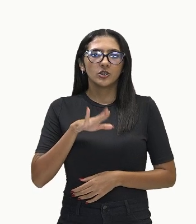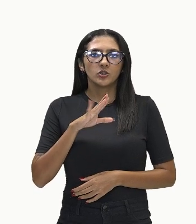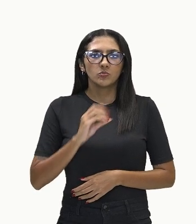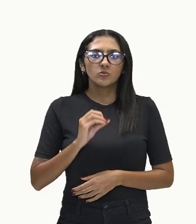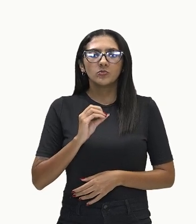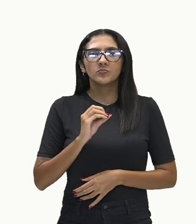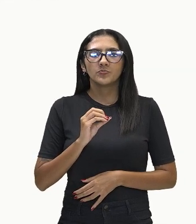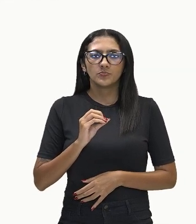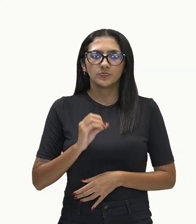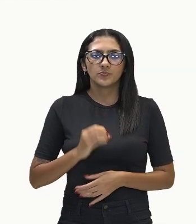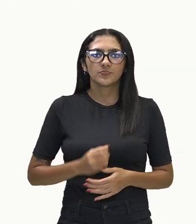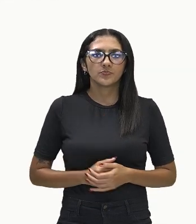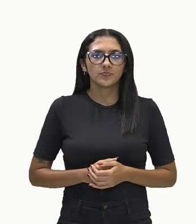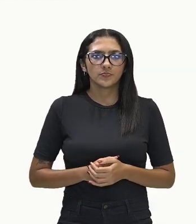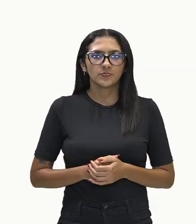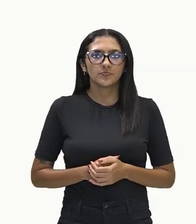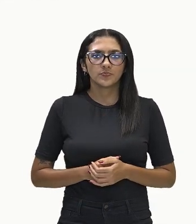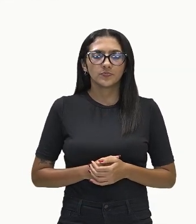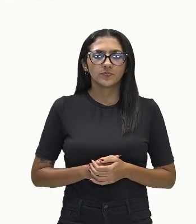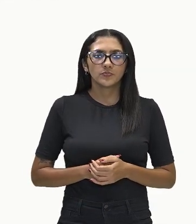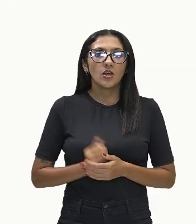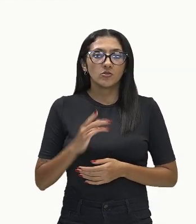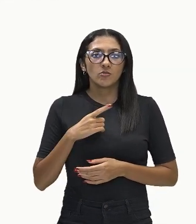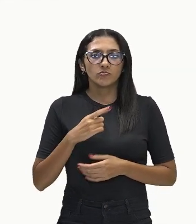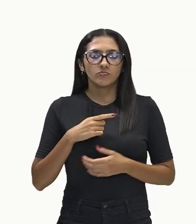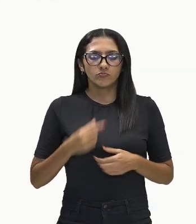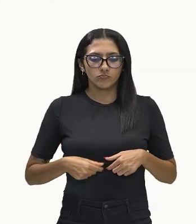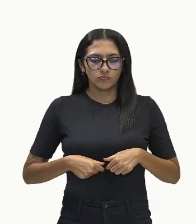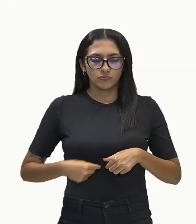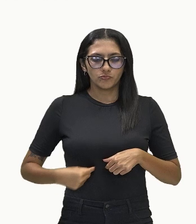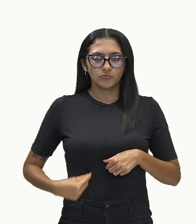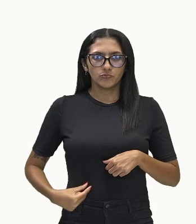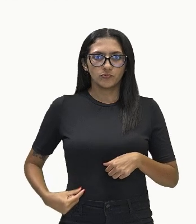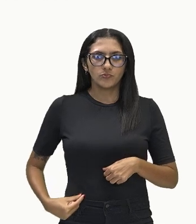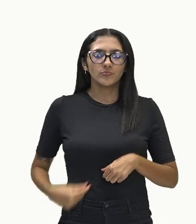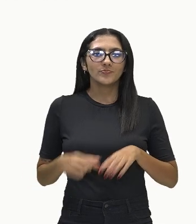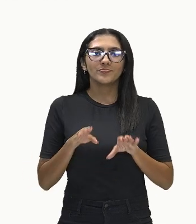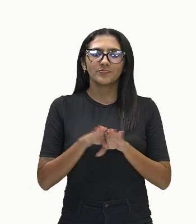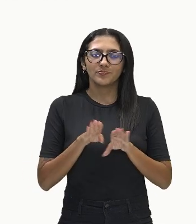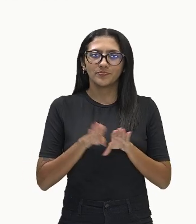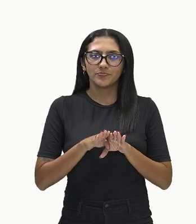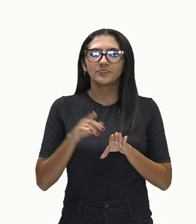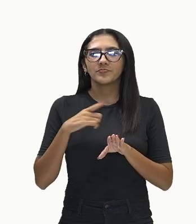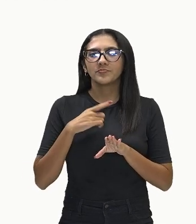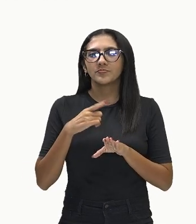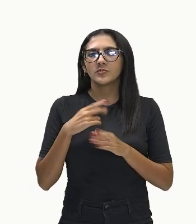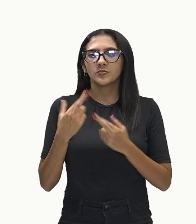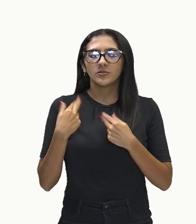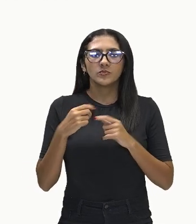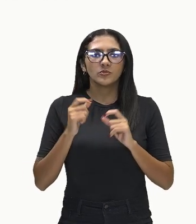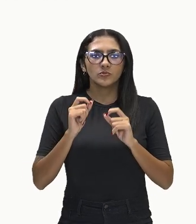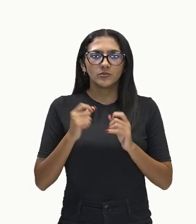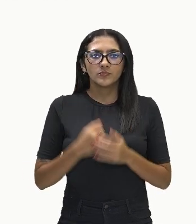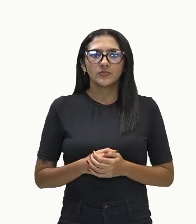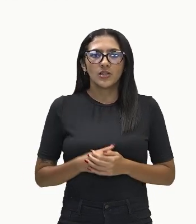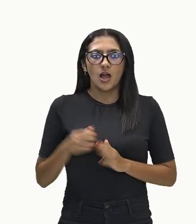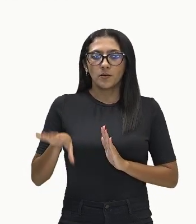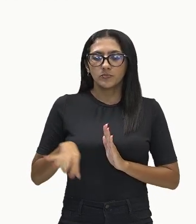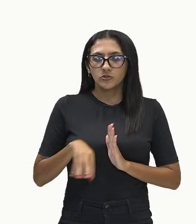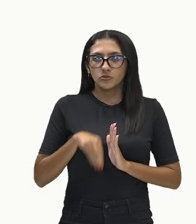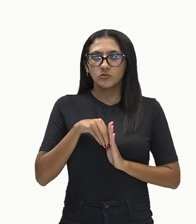chegar no intestino delgado, apresenta também a função de absorver